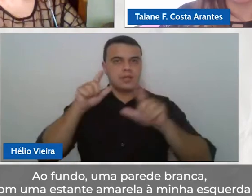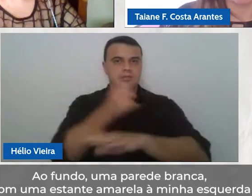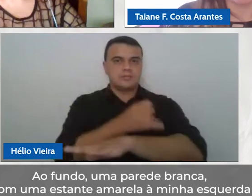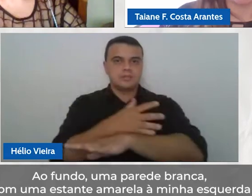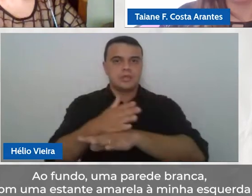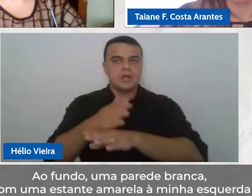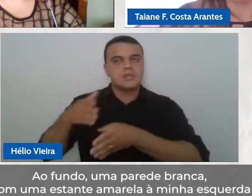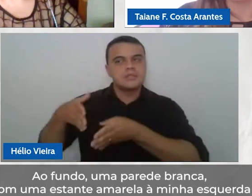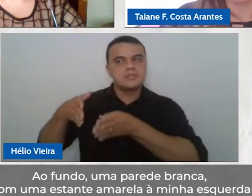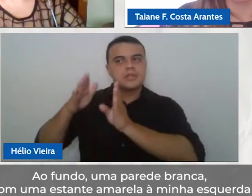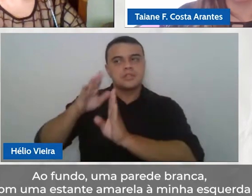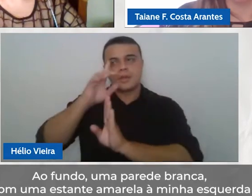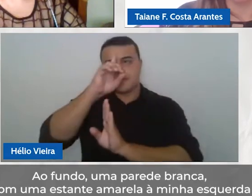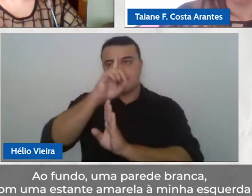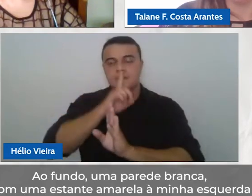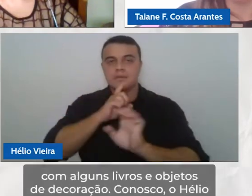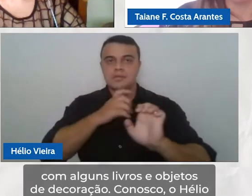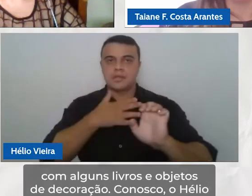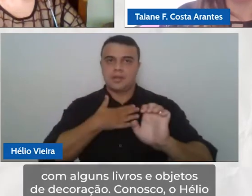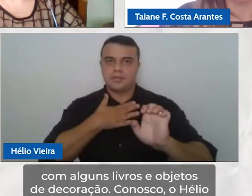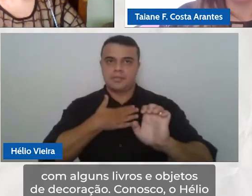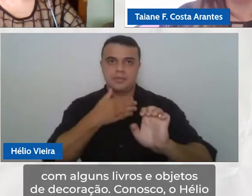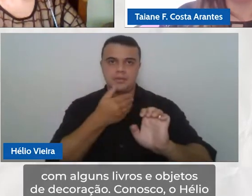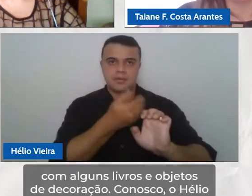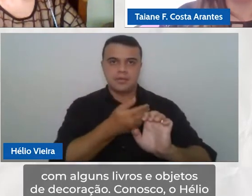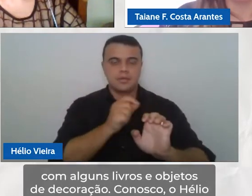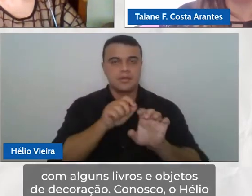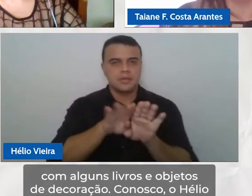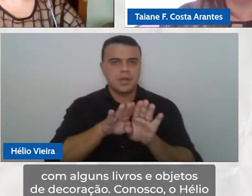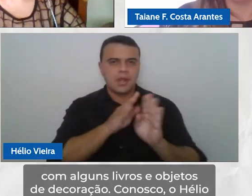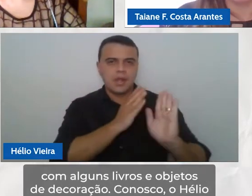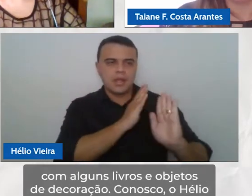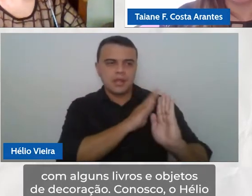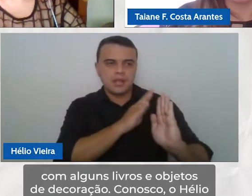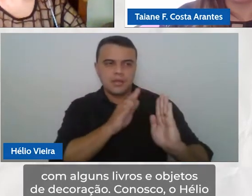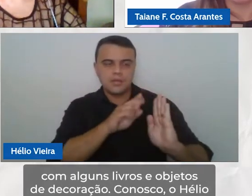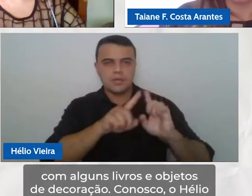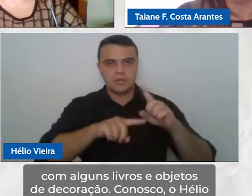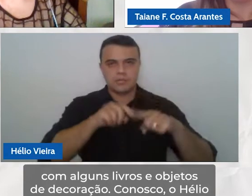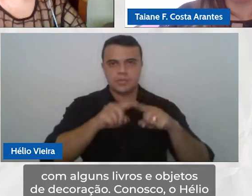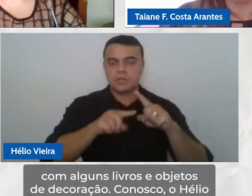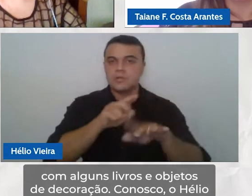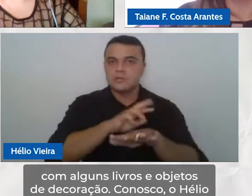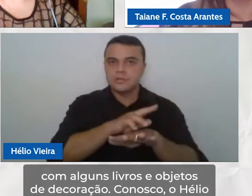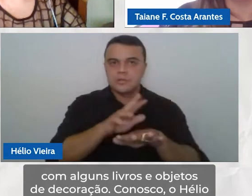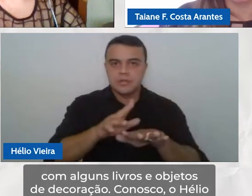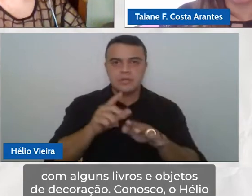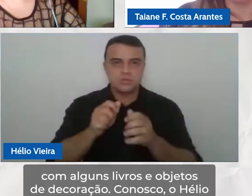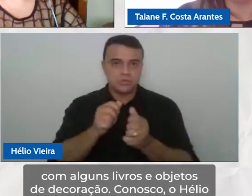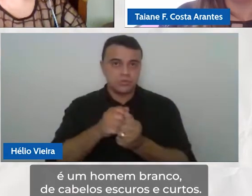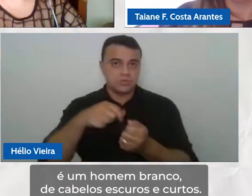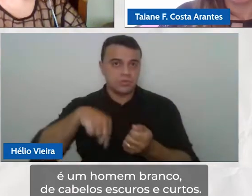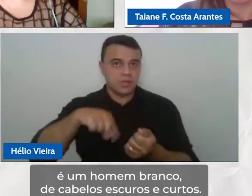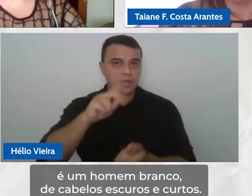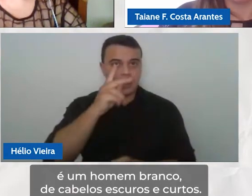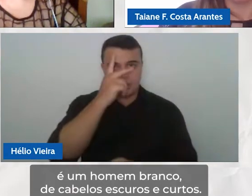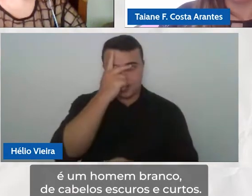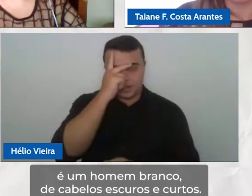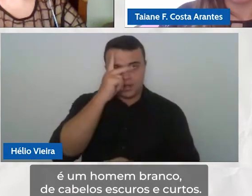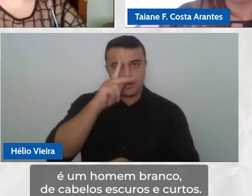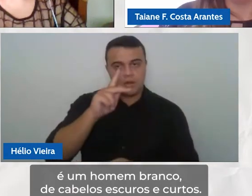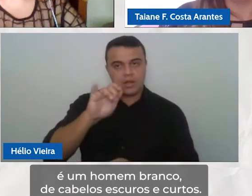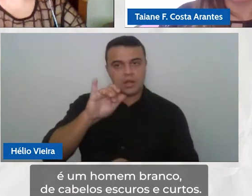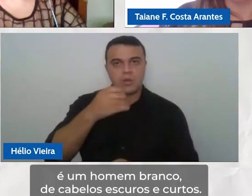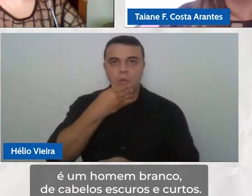uma estante amarela à minha esquerda e com alguns livros e objetos de decoração. Conosco, o Hélio é um